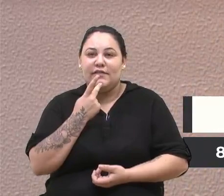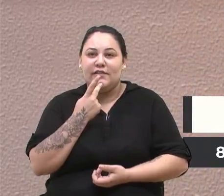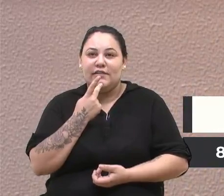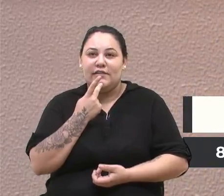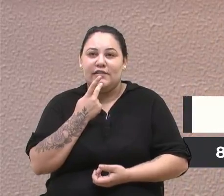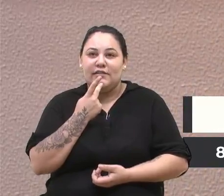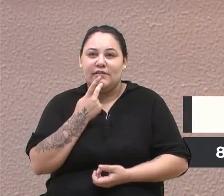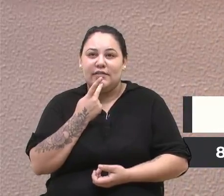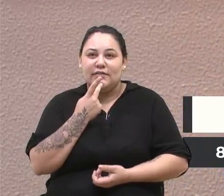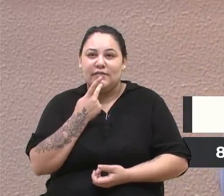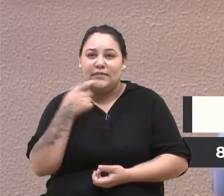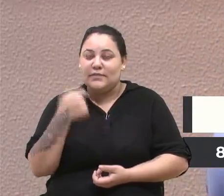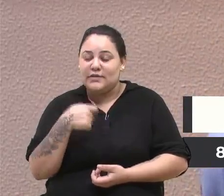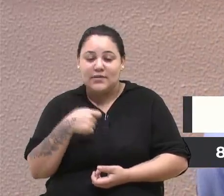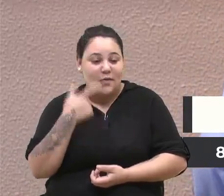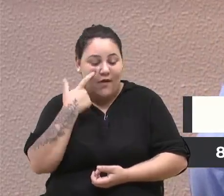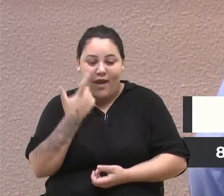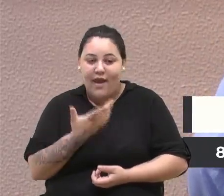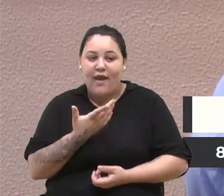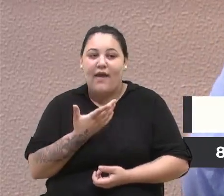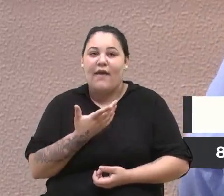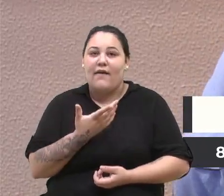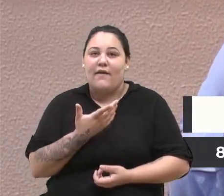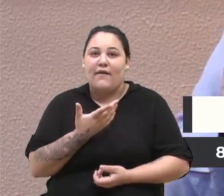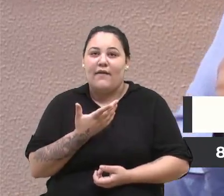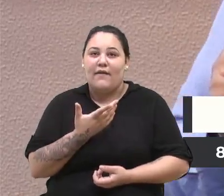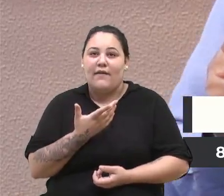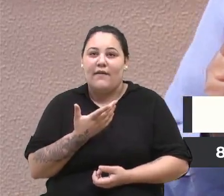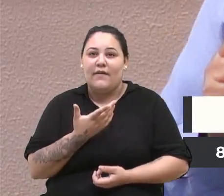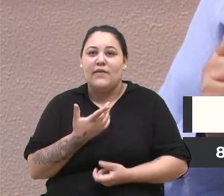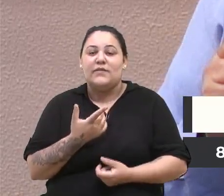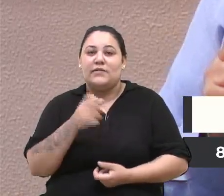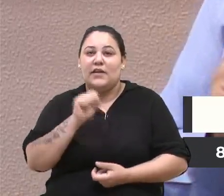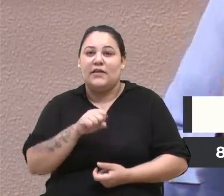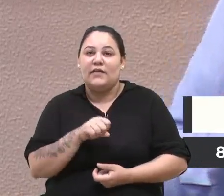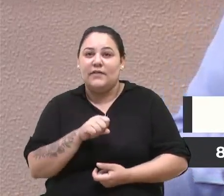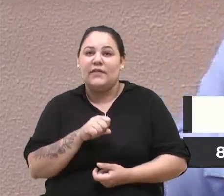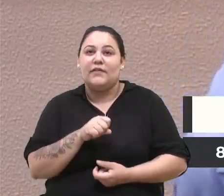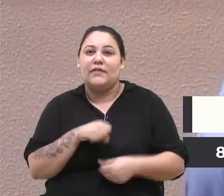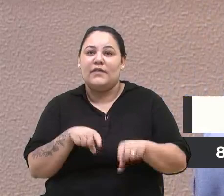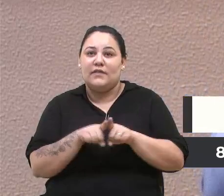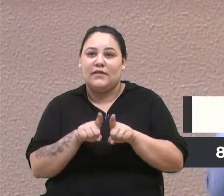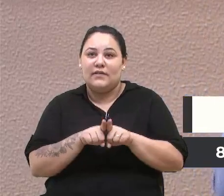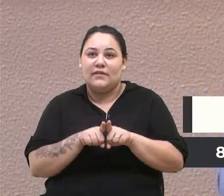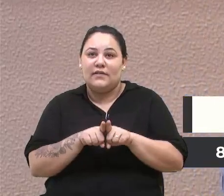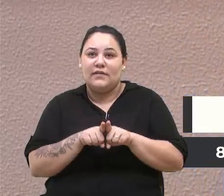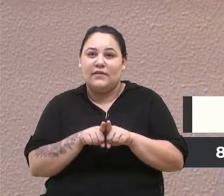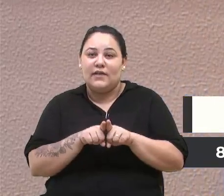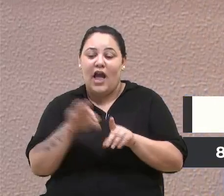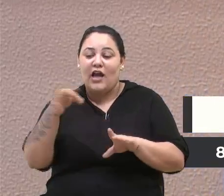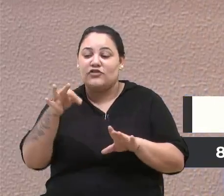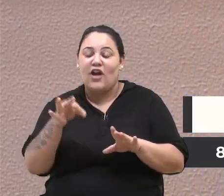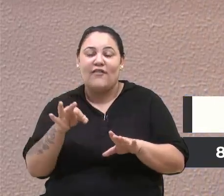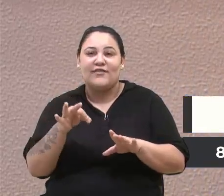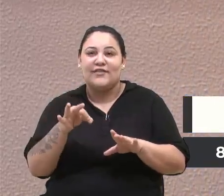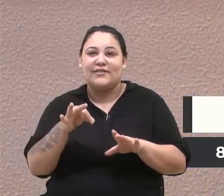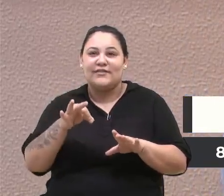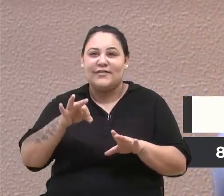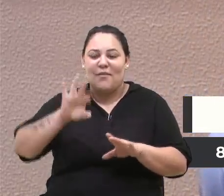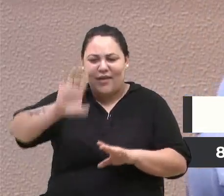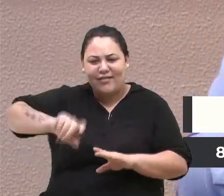Porque não adianta, é uma realização nossa quando a gente vê essas famílias pegando a chave da casa. Pegando a chave da